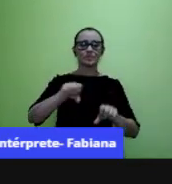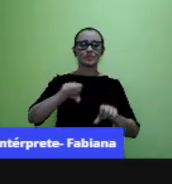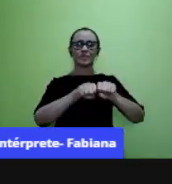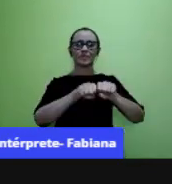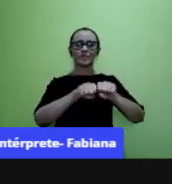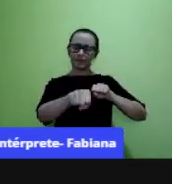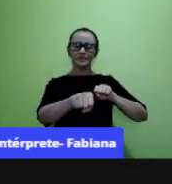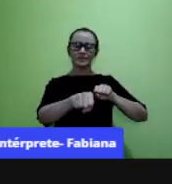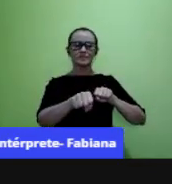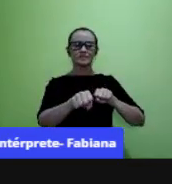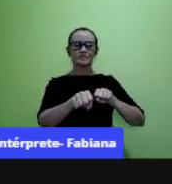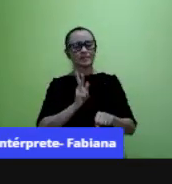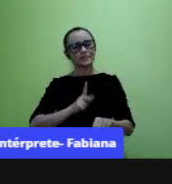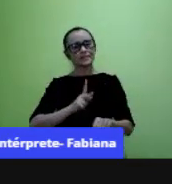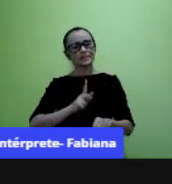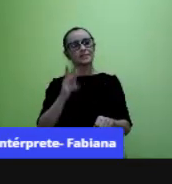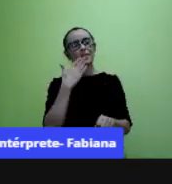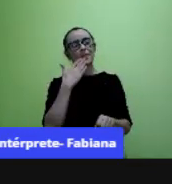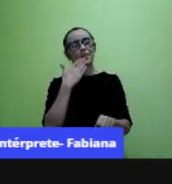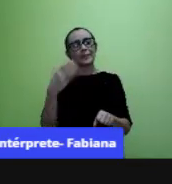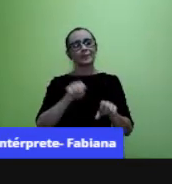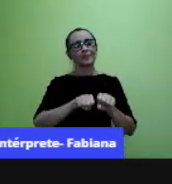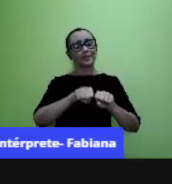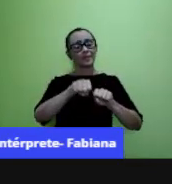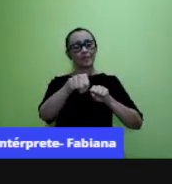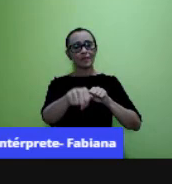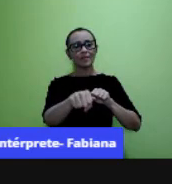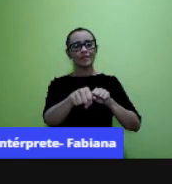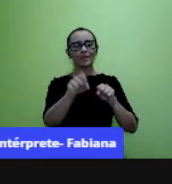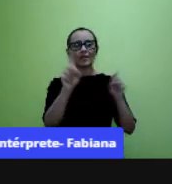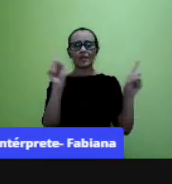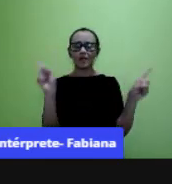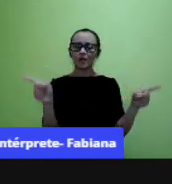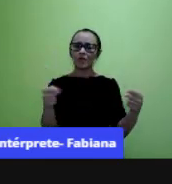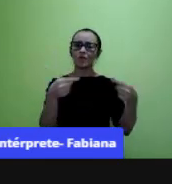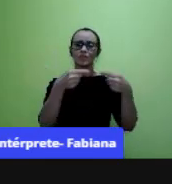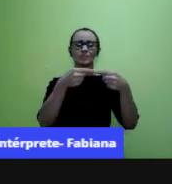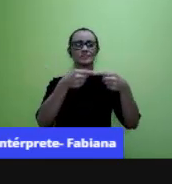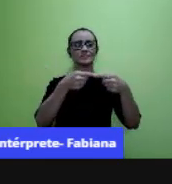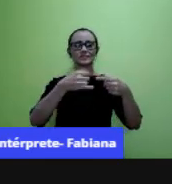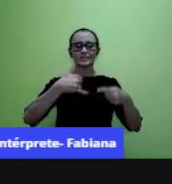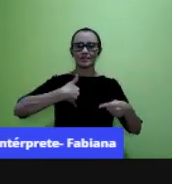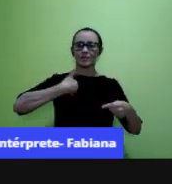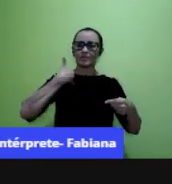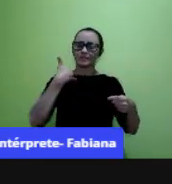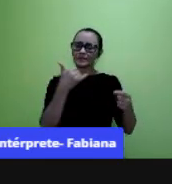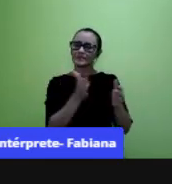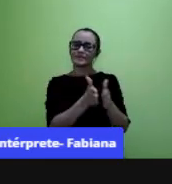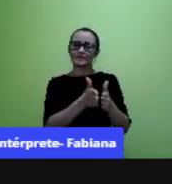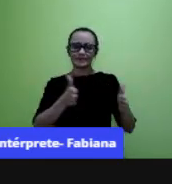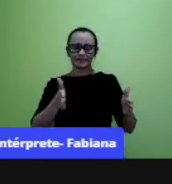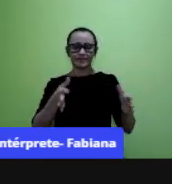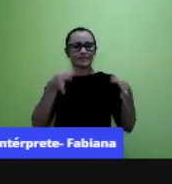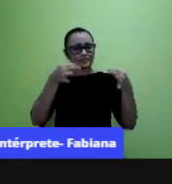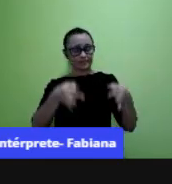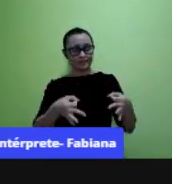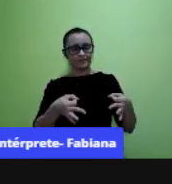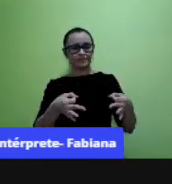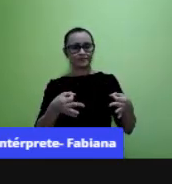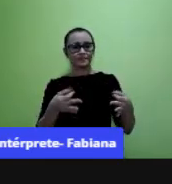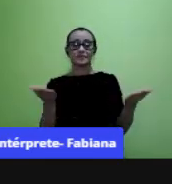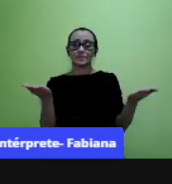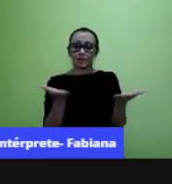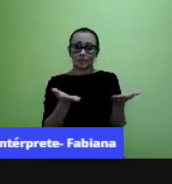eles sempre solicitam uma formação que viesse de encontro com essa faixa etária. Então, nós estamos